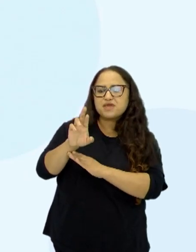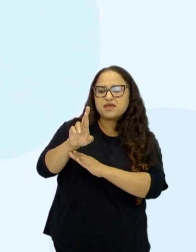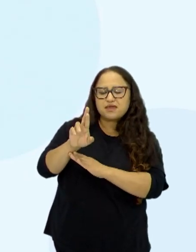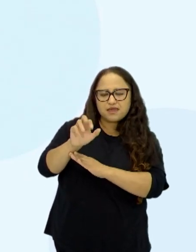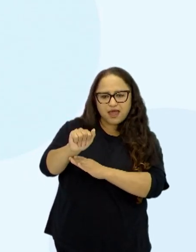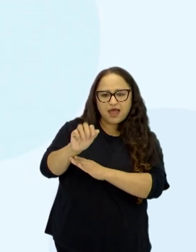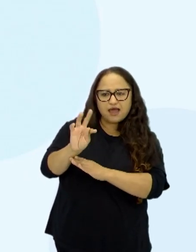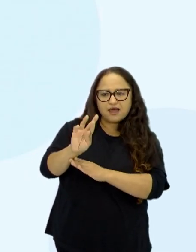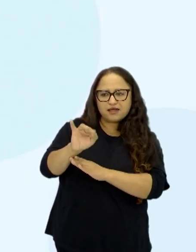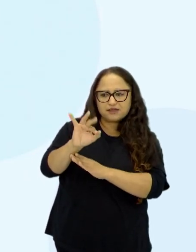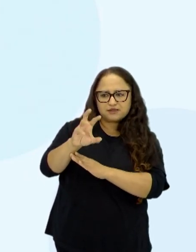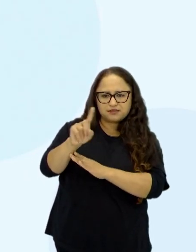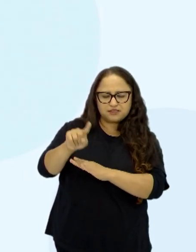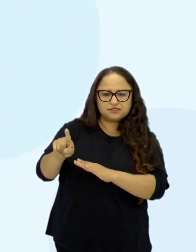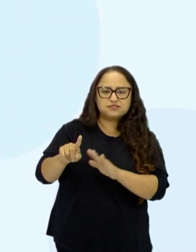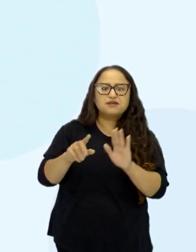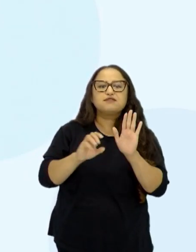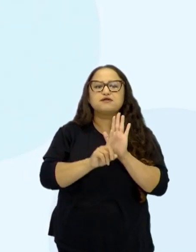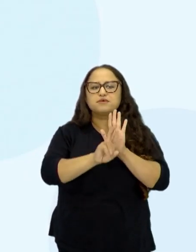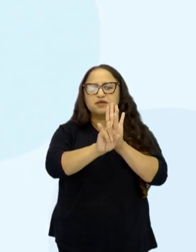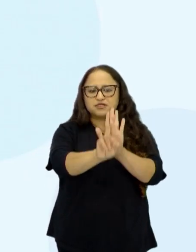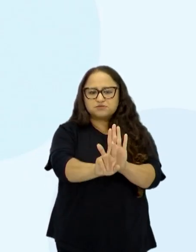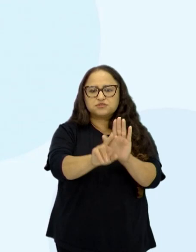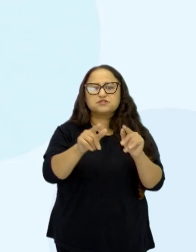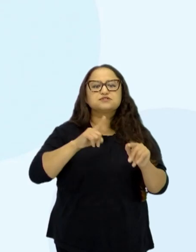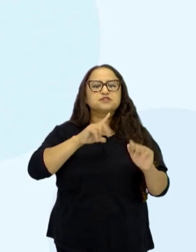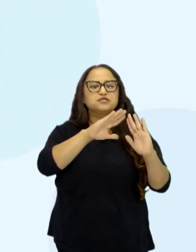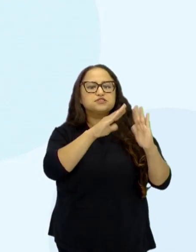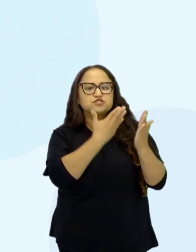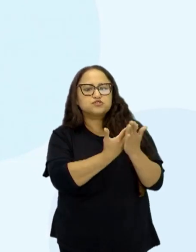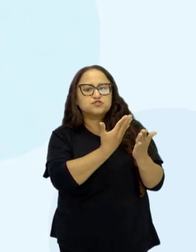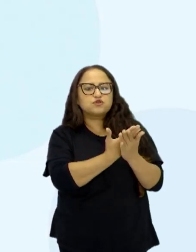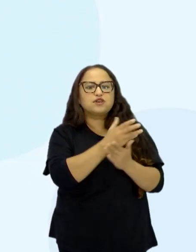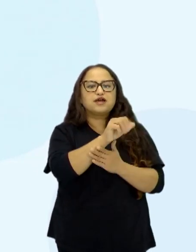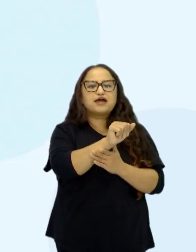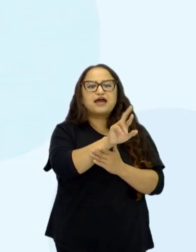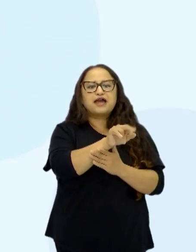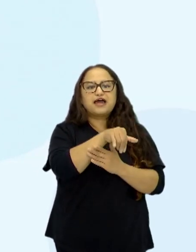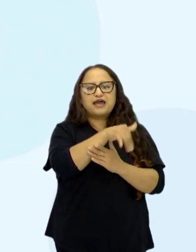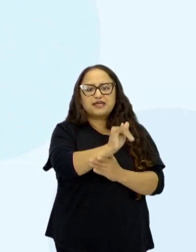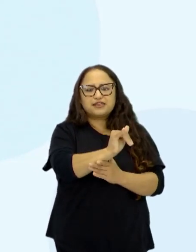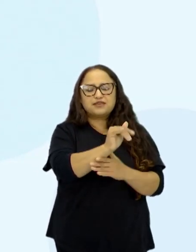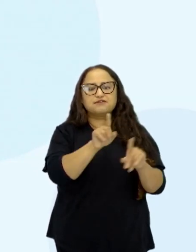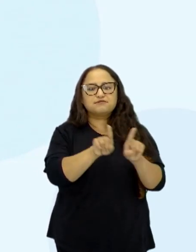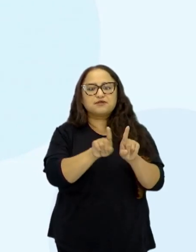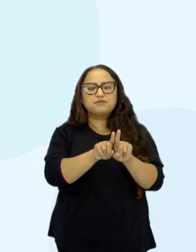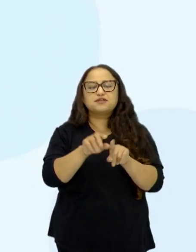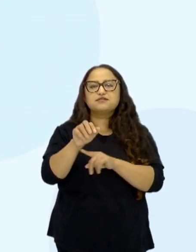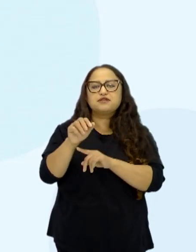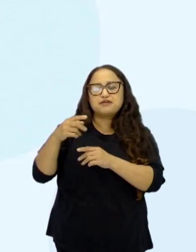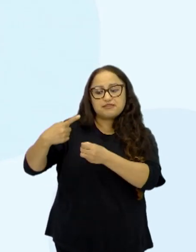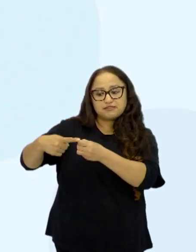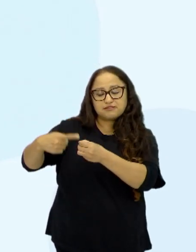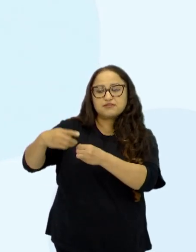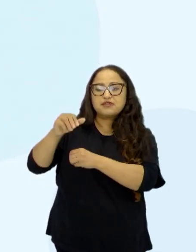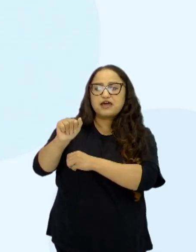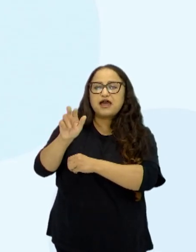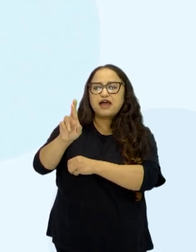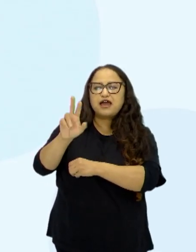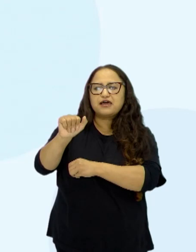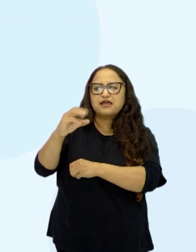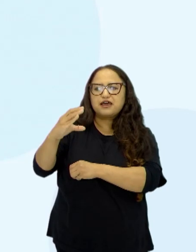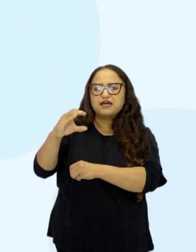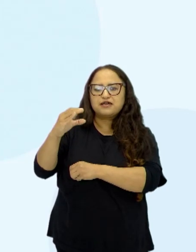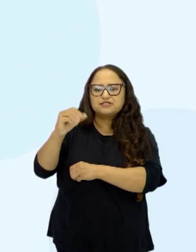Centro de Mídias e estuda na Escola Estadual Ari Bocurri, diretoria de ensino de Araçatuba. Aí está a paródia.